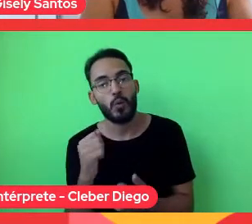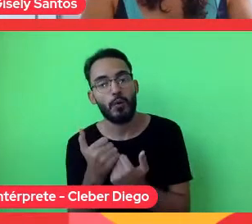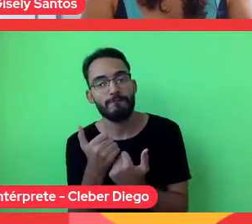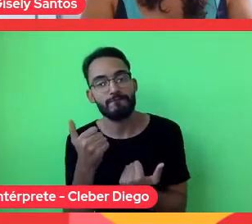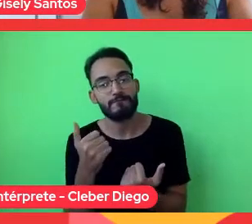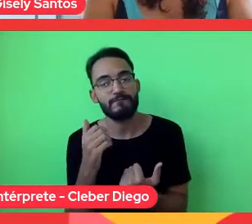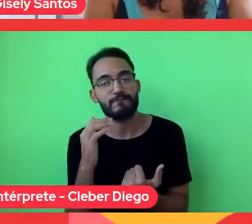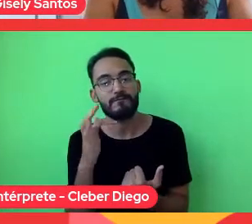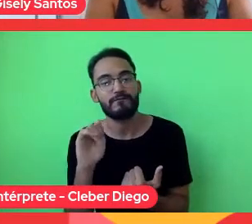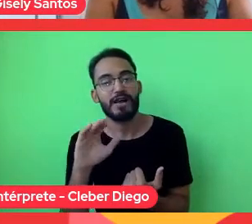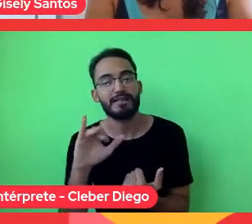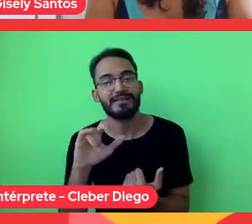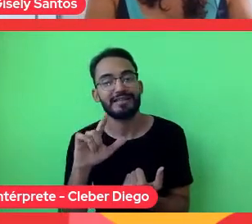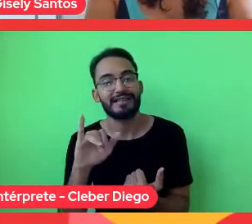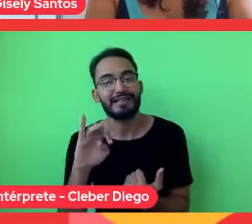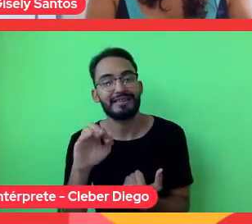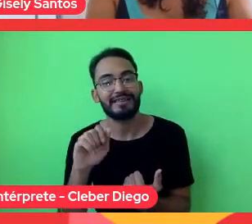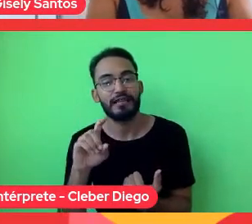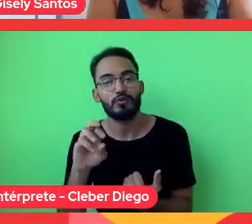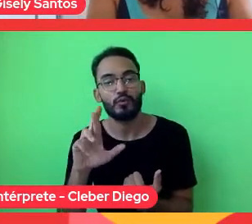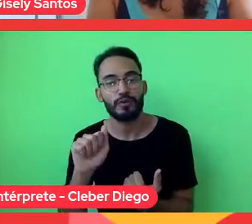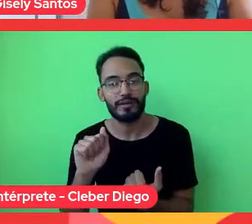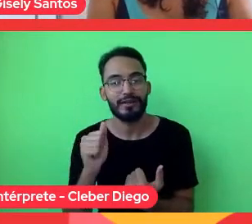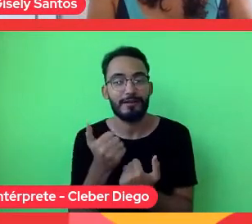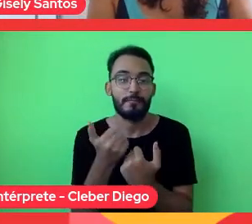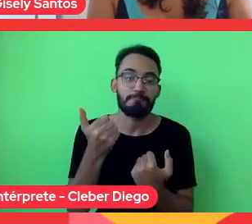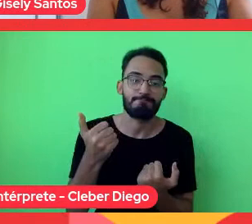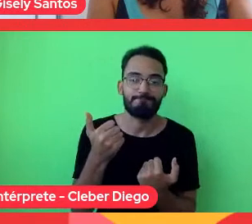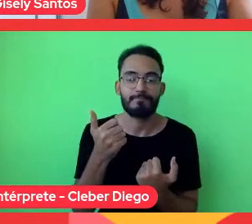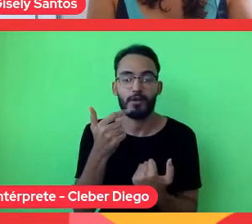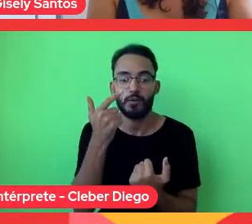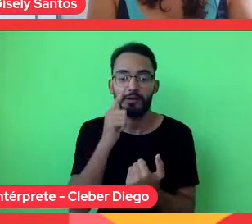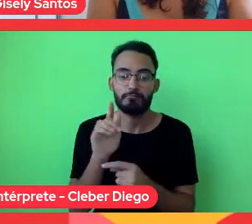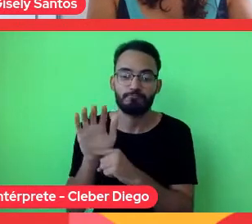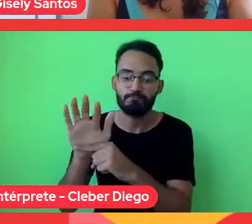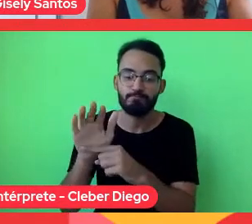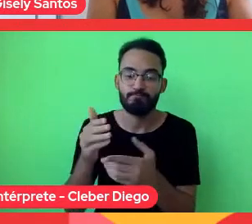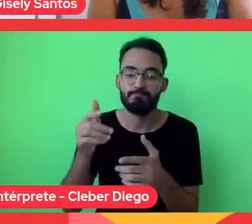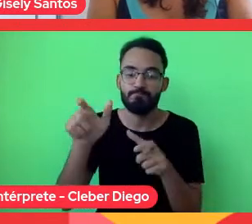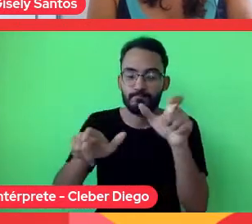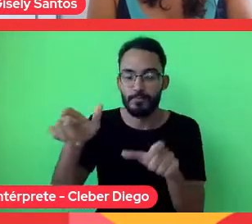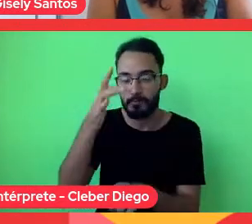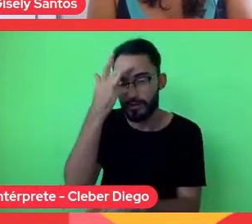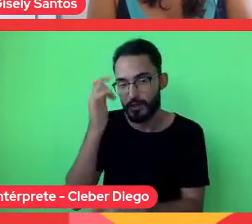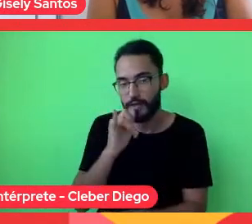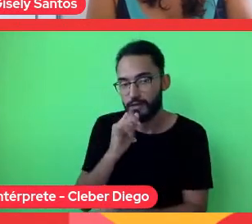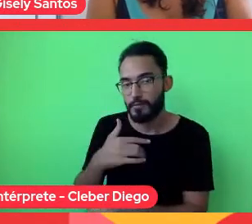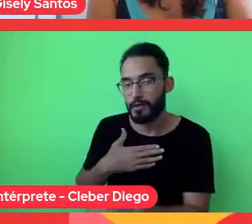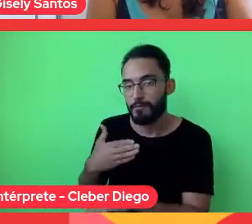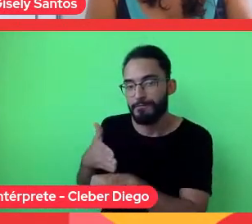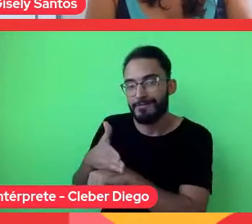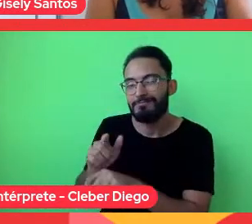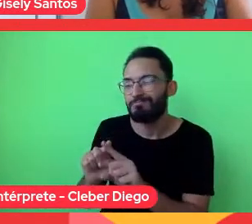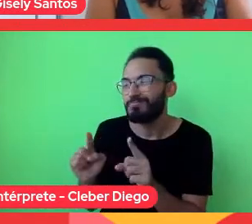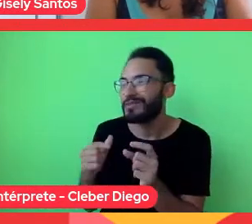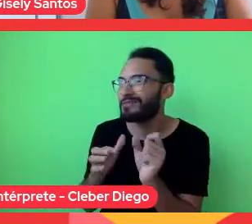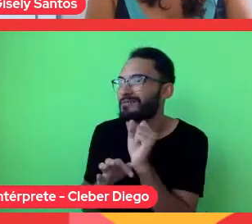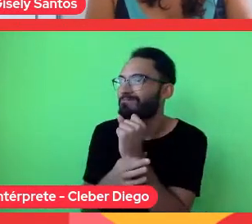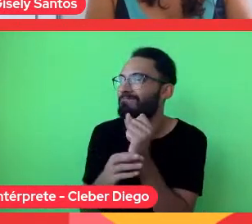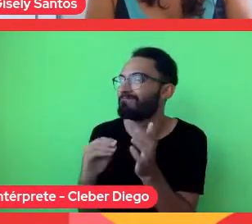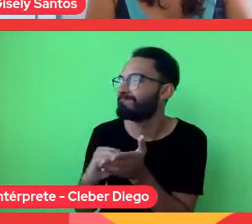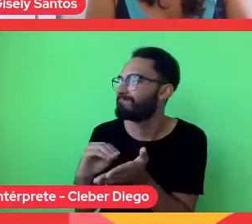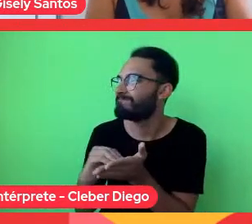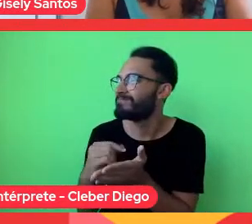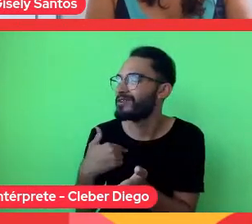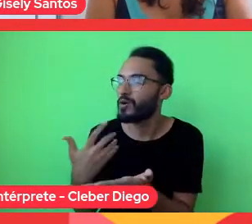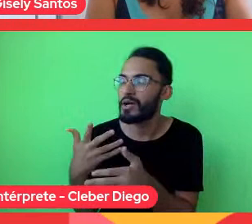Passou pela jornada para se preparar, né, como facilitadora. Fui lá, mas estou insegura, né? Quero